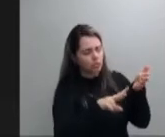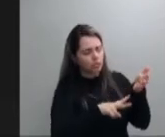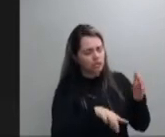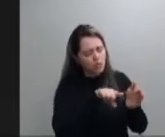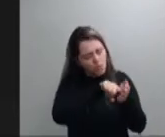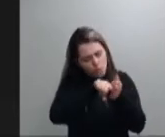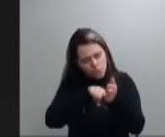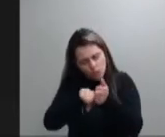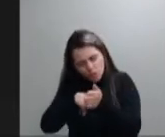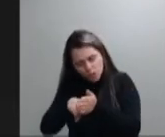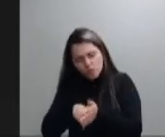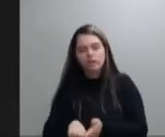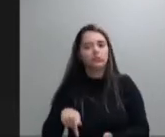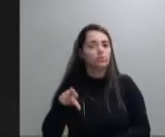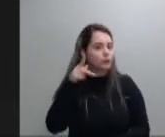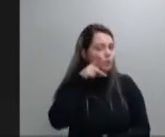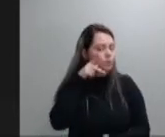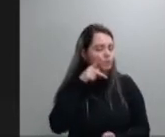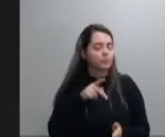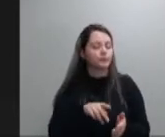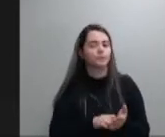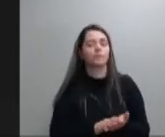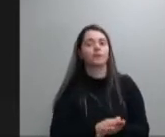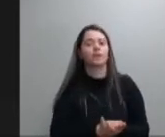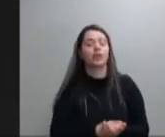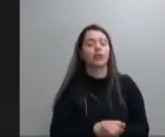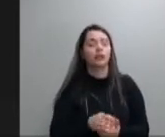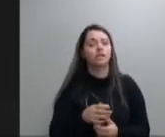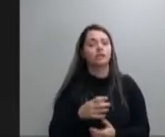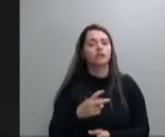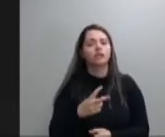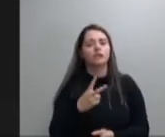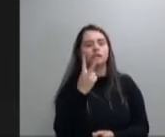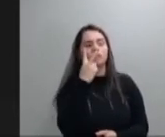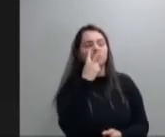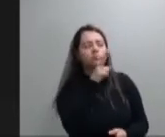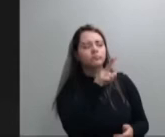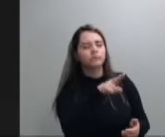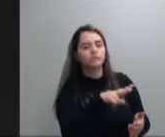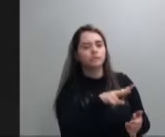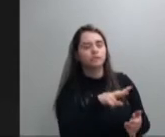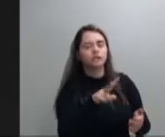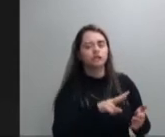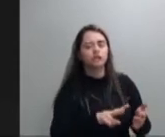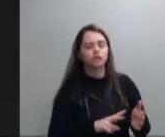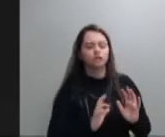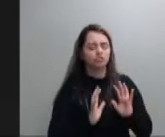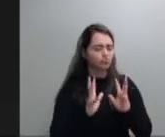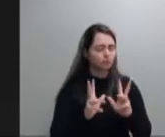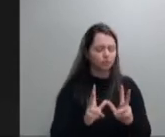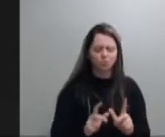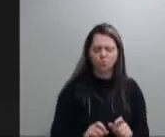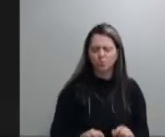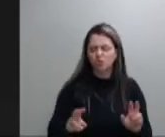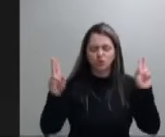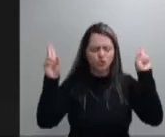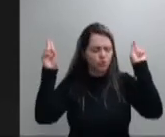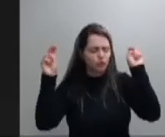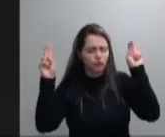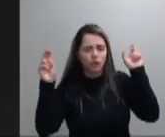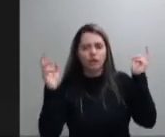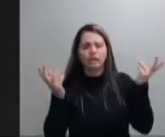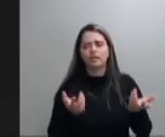estado de Pernambuco o já mencionado MS 33406 cuja temática envolvia a regularidade das titulações